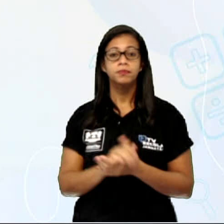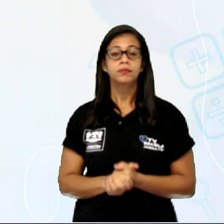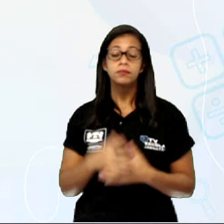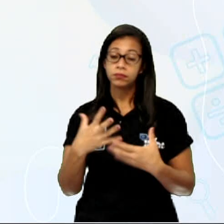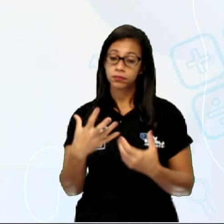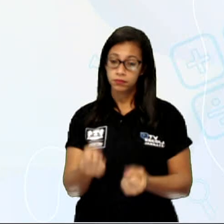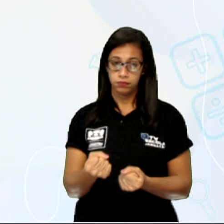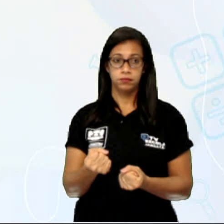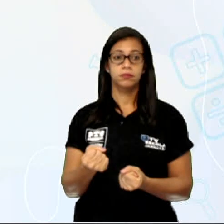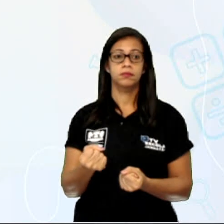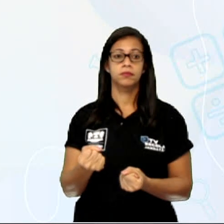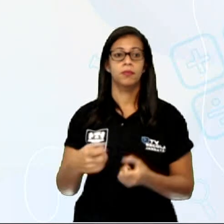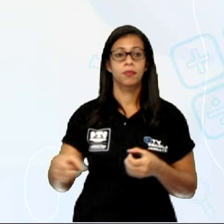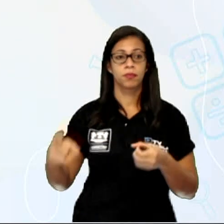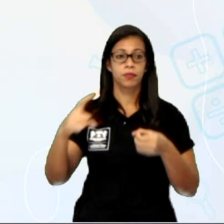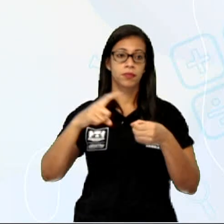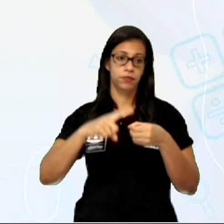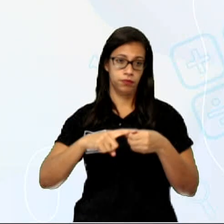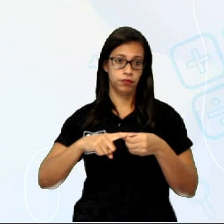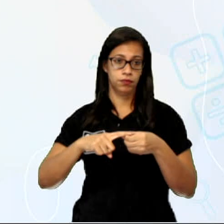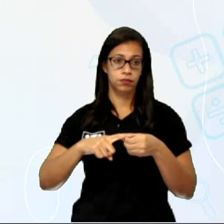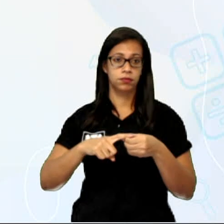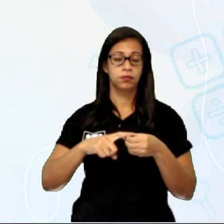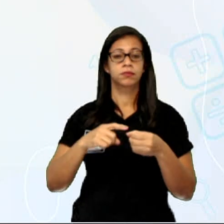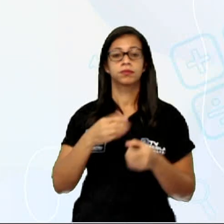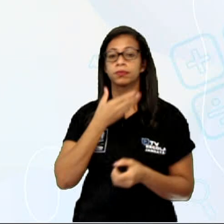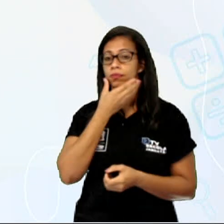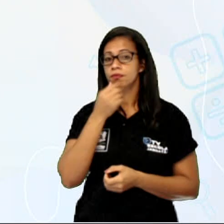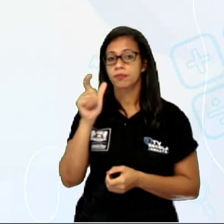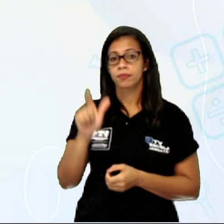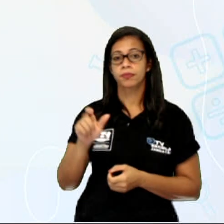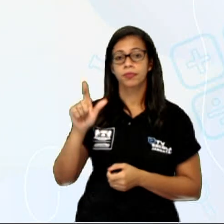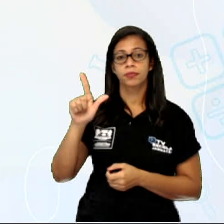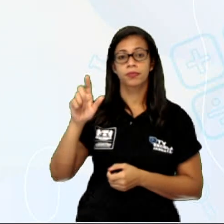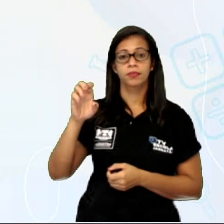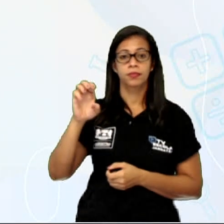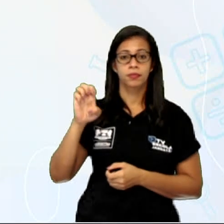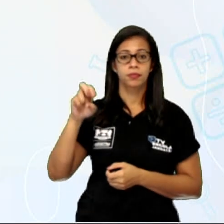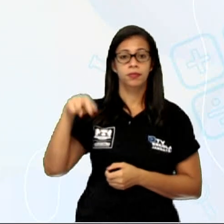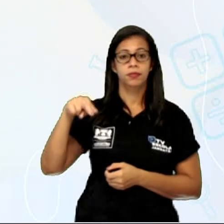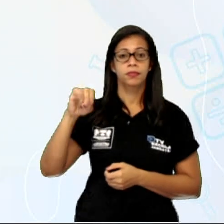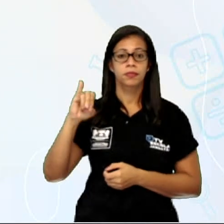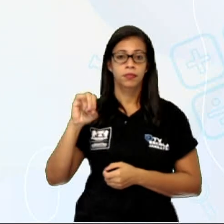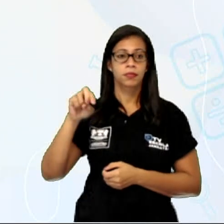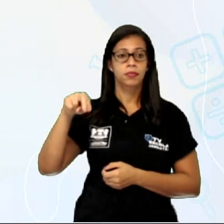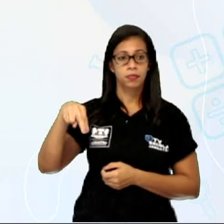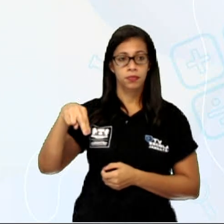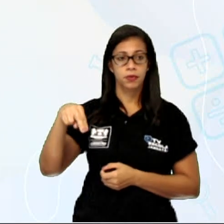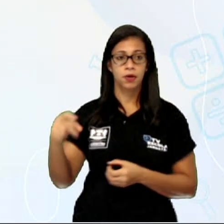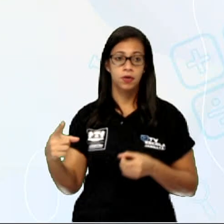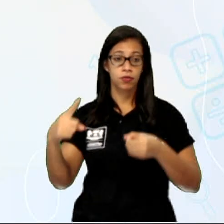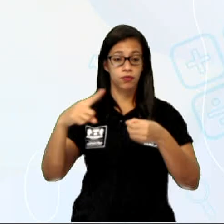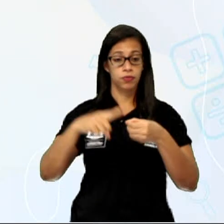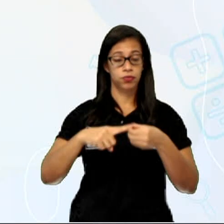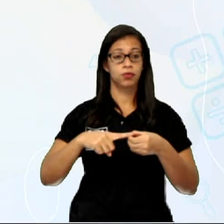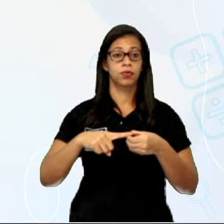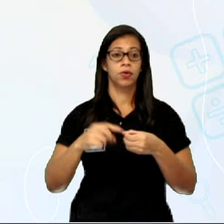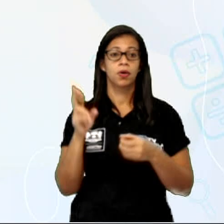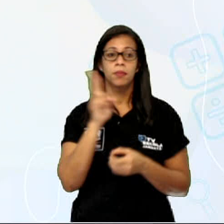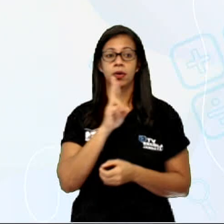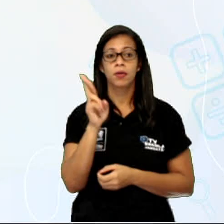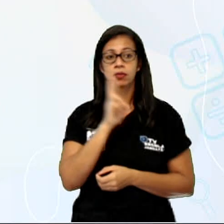pelo czarismo, Lenin regressou à Rússia em abril de 1917 e passou a defender o fim do governo